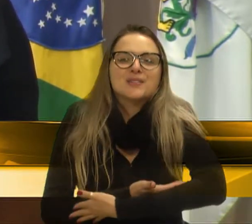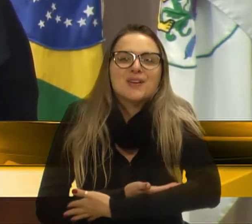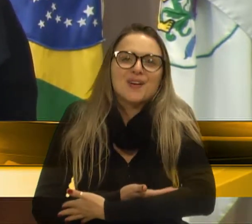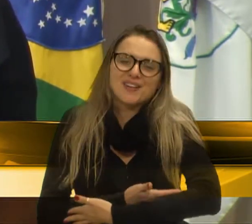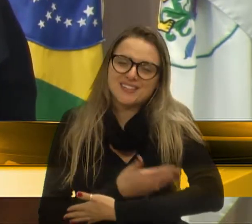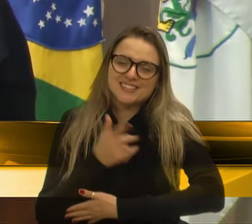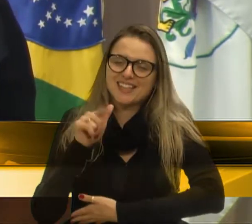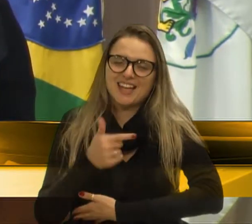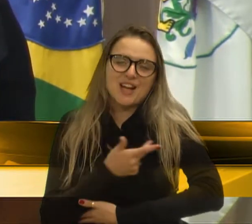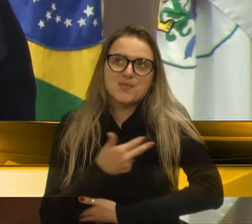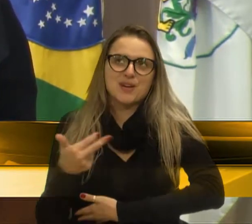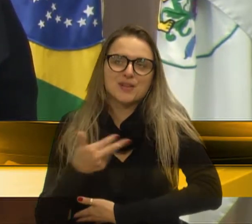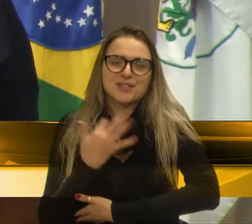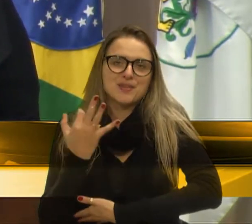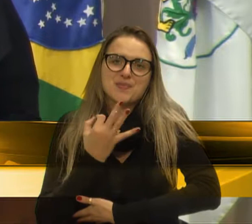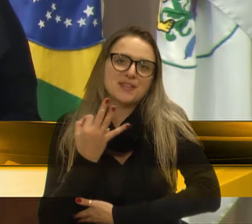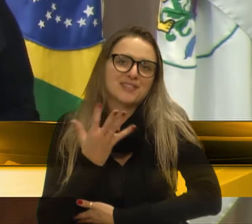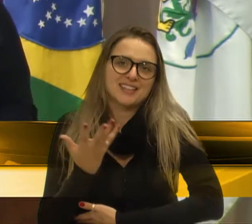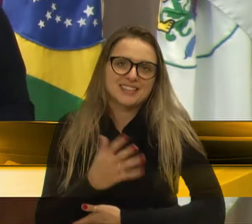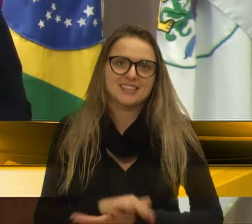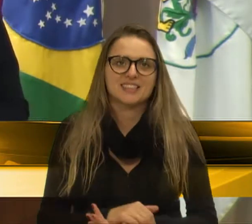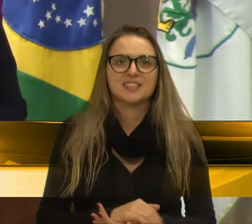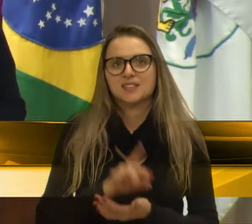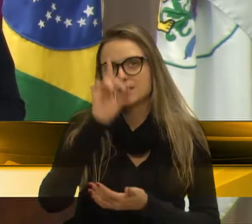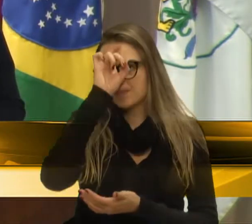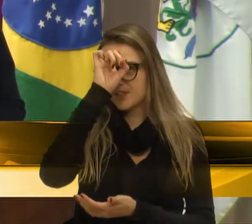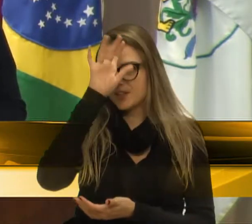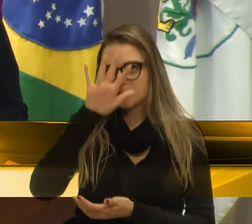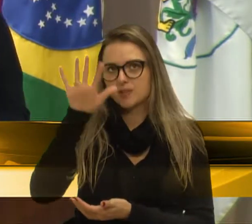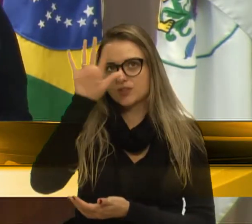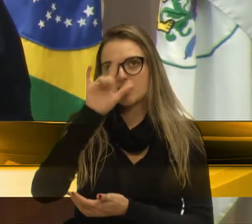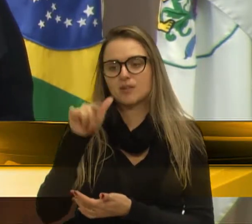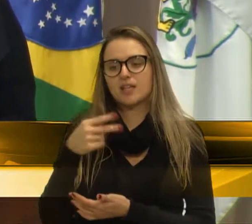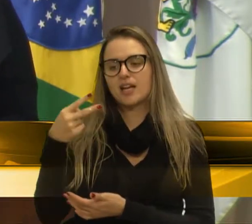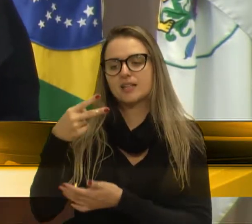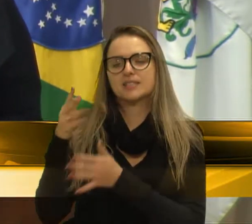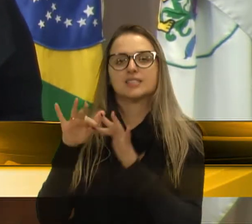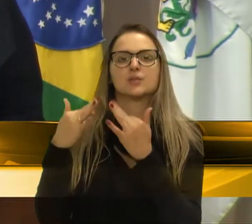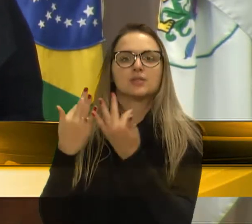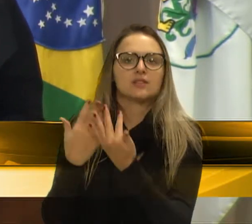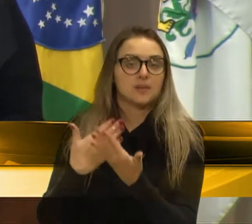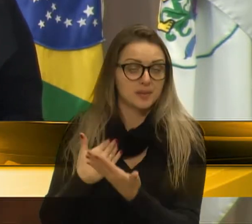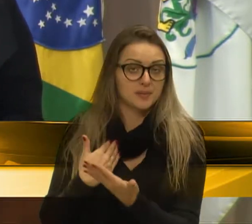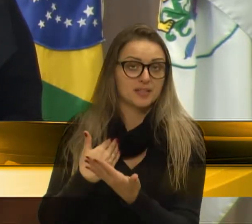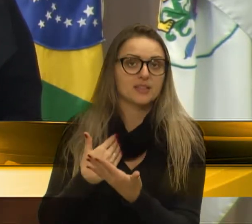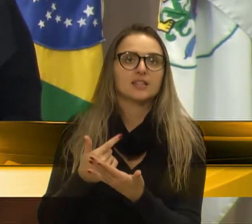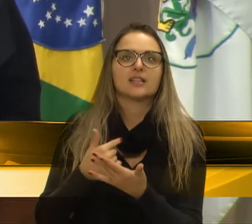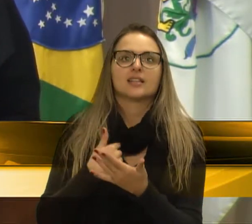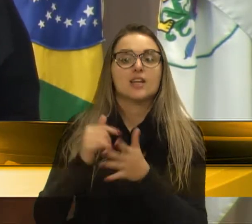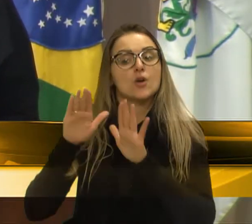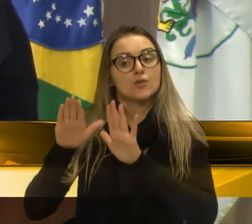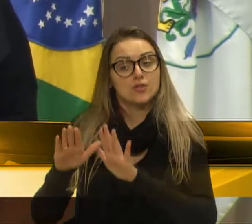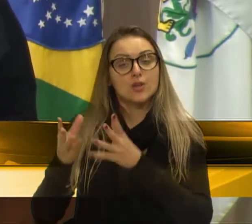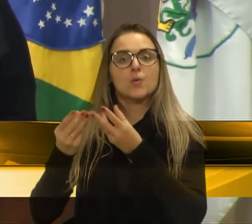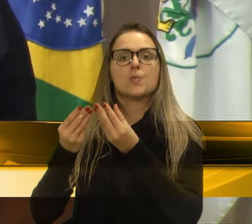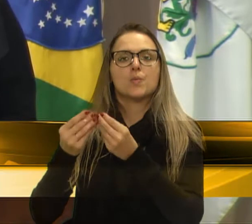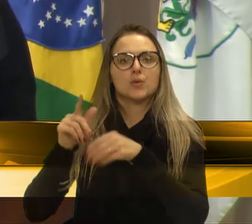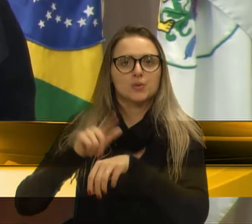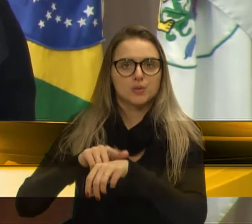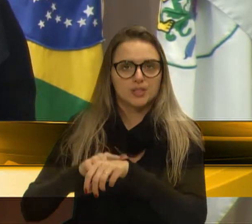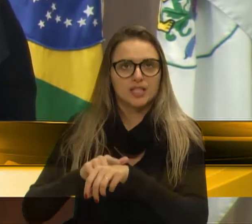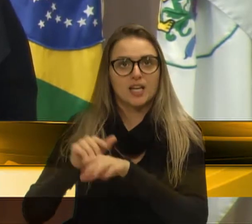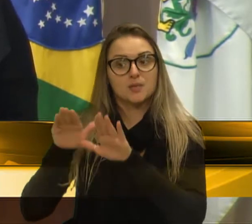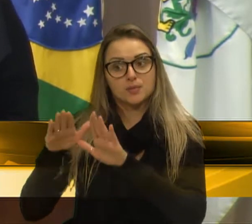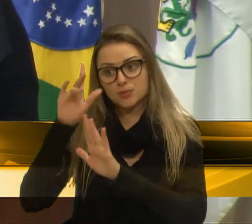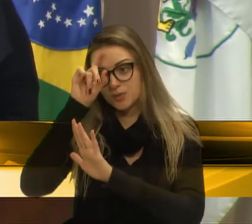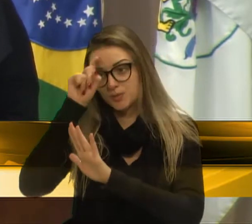mais gratificante do que isso. É o Hospital Geral, minha segunda família, como eu já falei, onde eu passo mais tempo lá do que